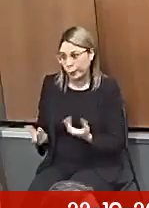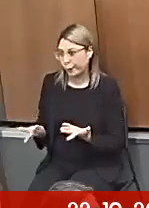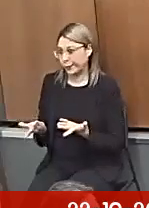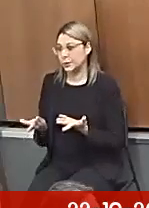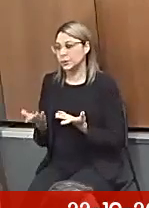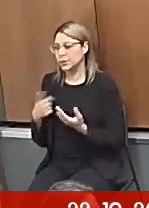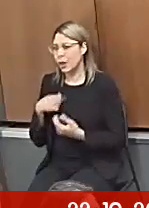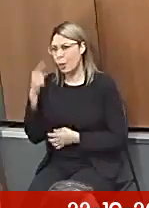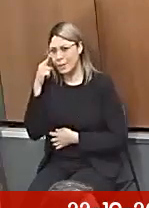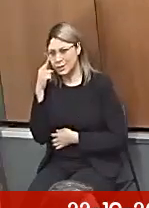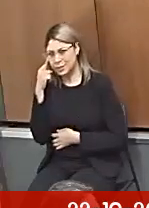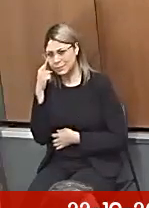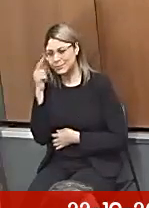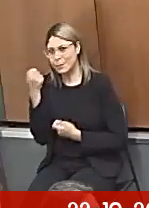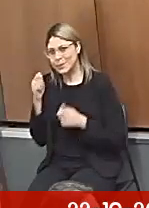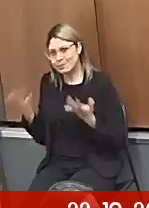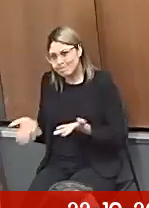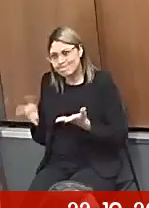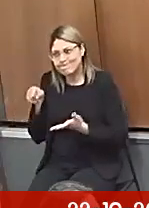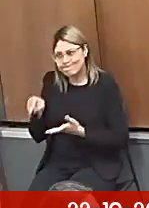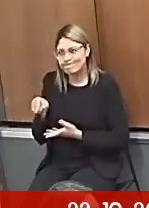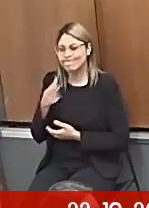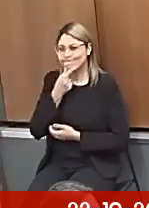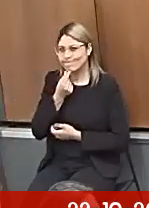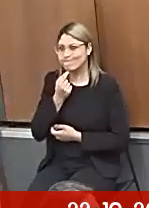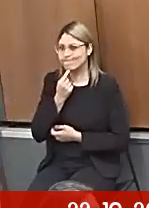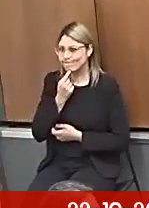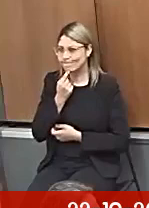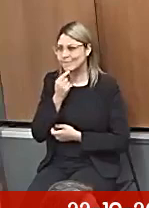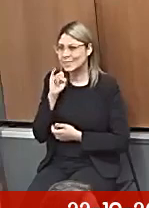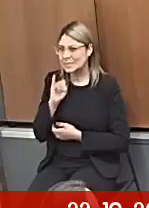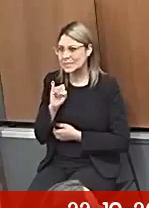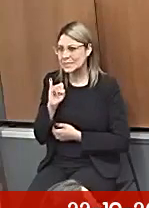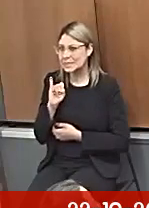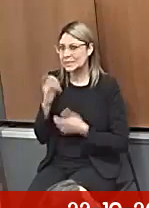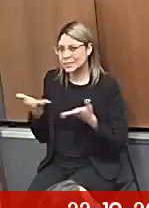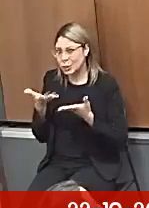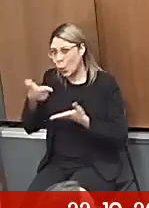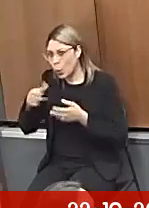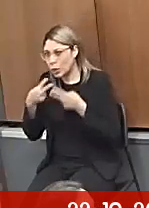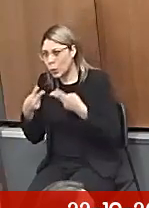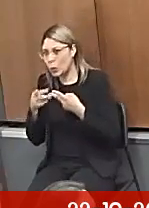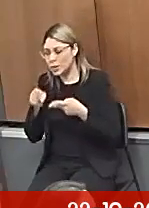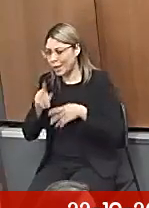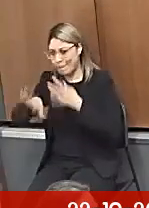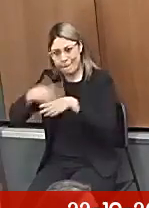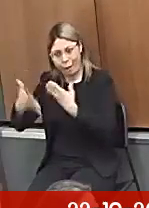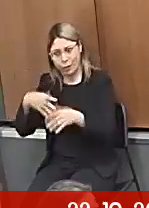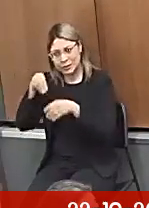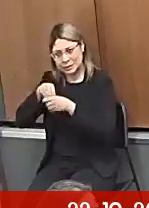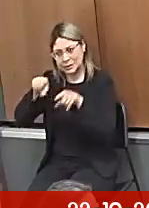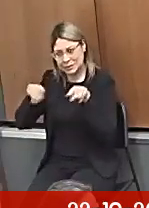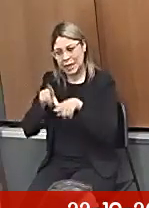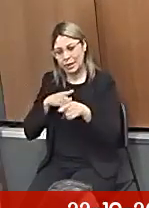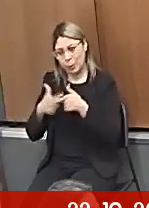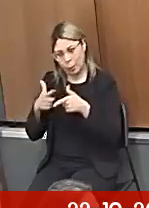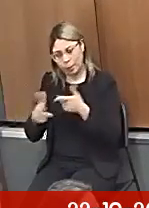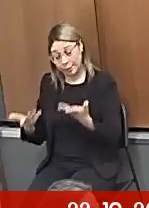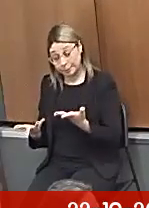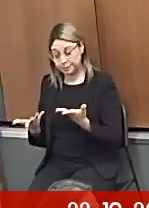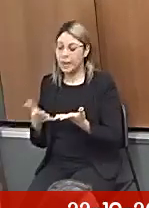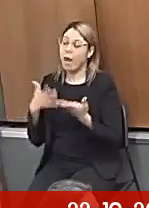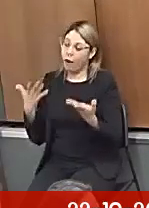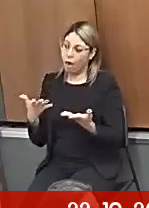eu falei, se não estimular esse menino de alguma forma, ele vai zonear a sala toda e vocês vão acabar tendo problema. E aí